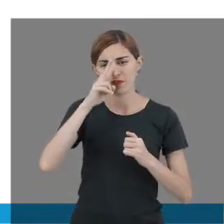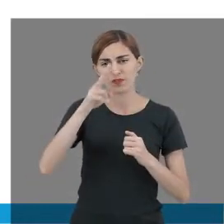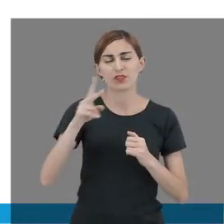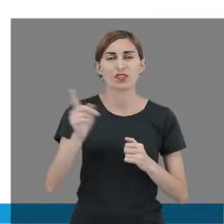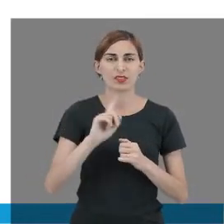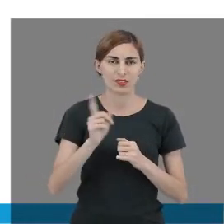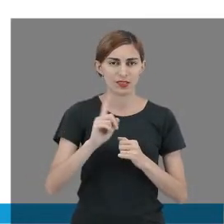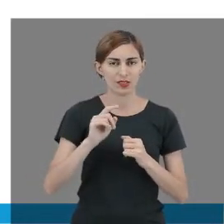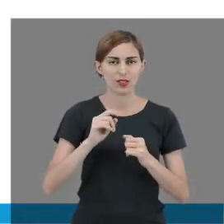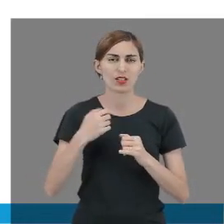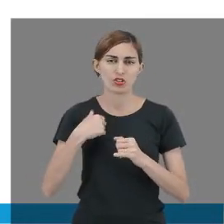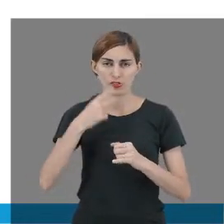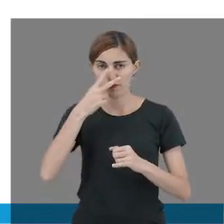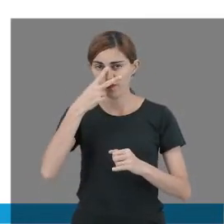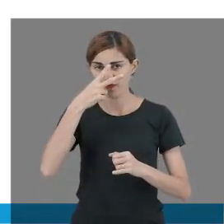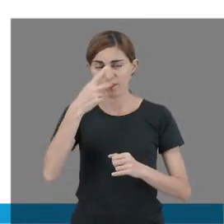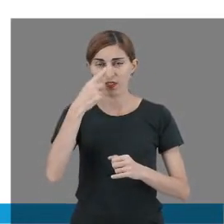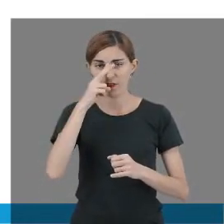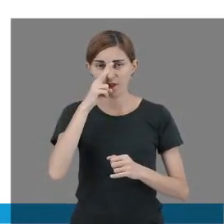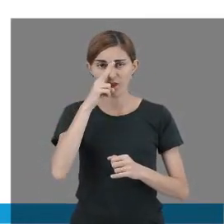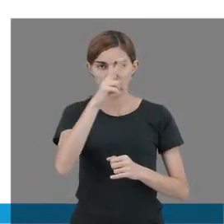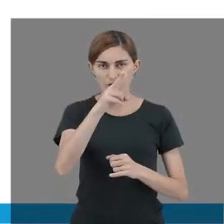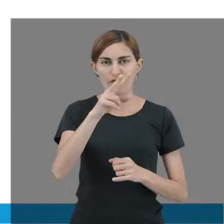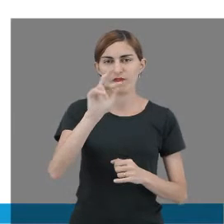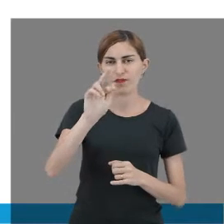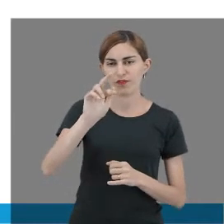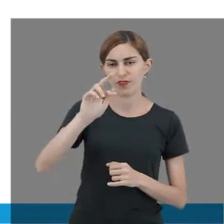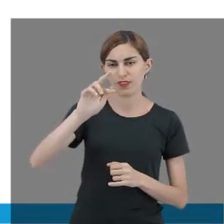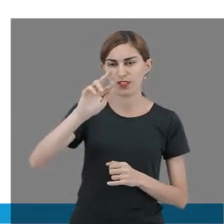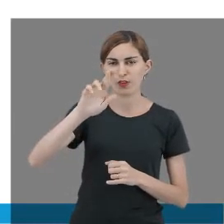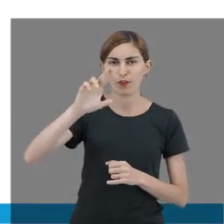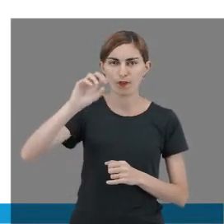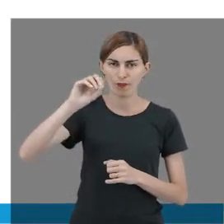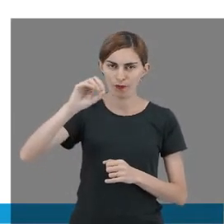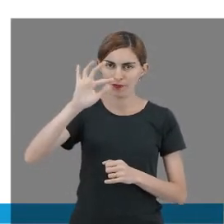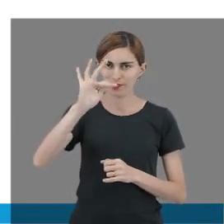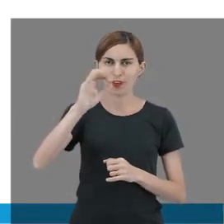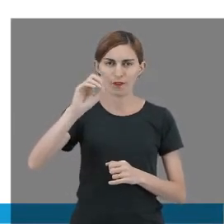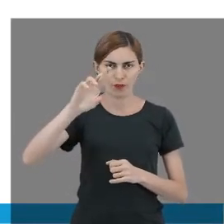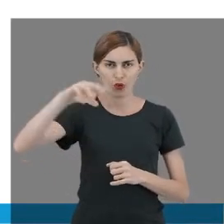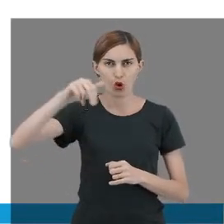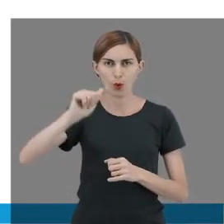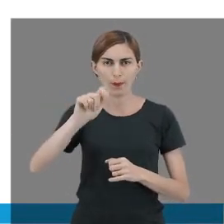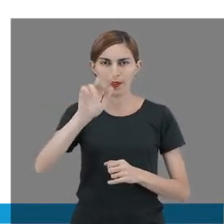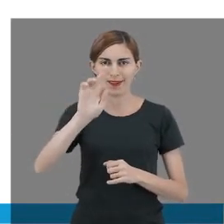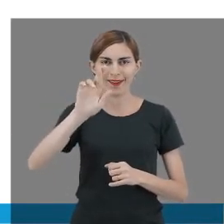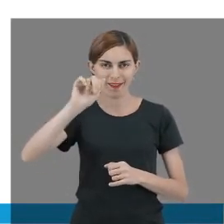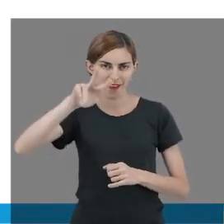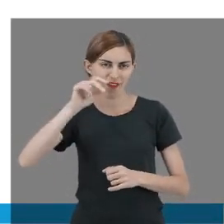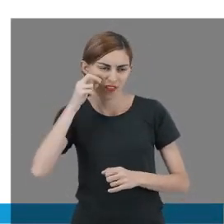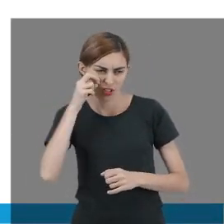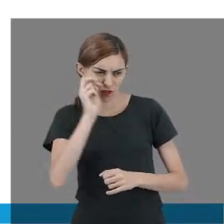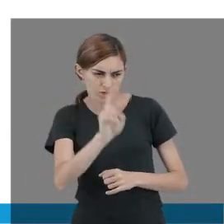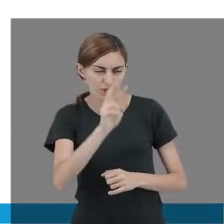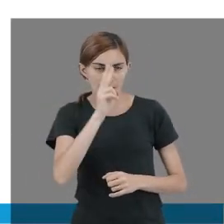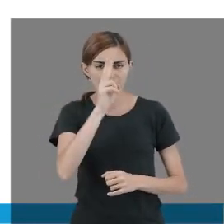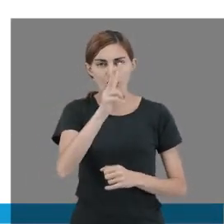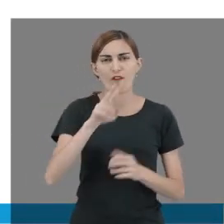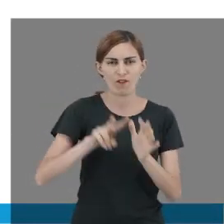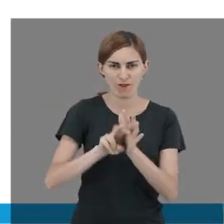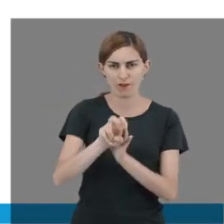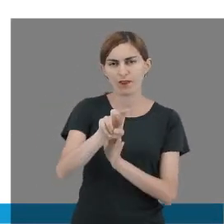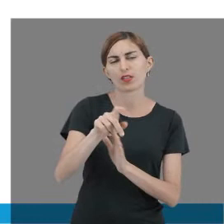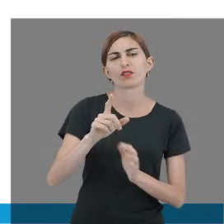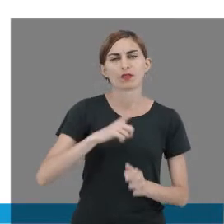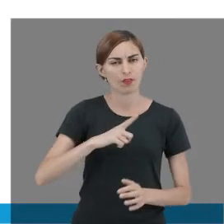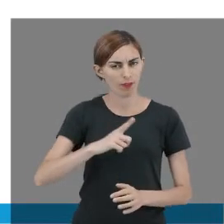a gente vê nas formas graves, né? Então, a mesma característica de calcificação na região cortical, ou seja, mostrando que o vírus tem